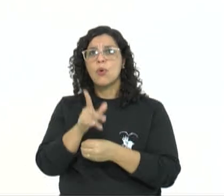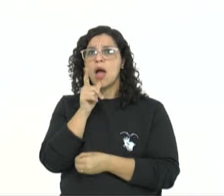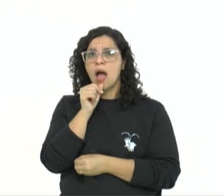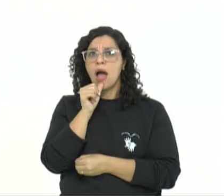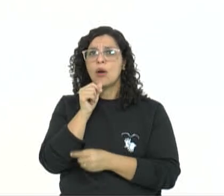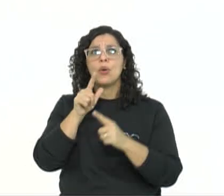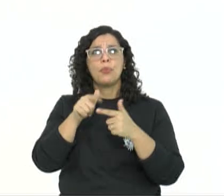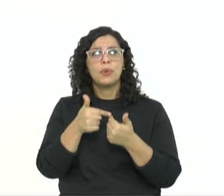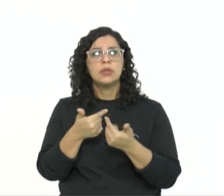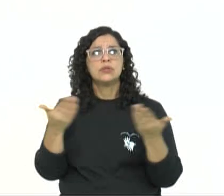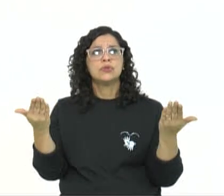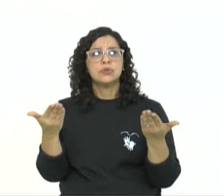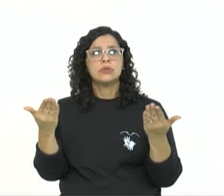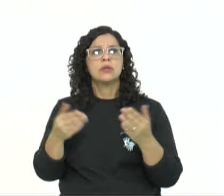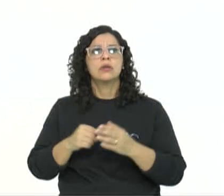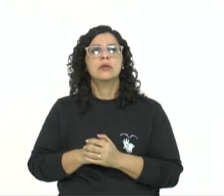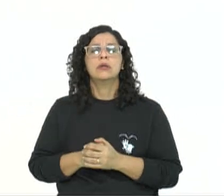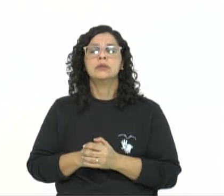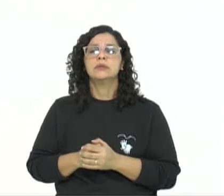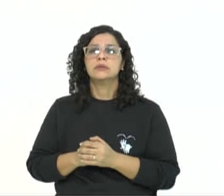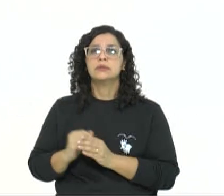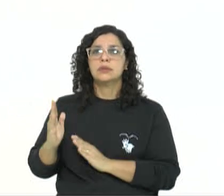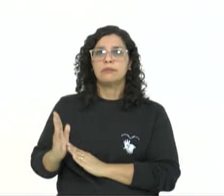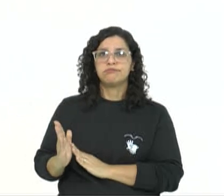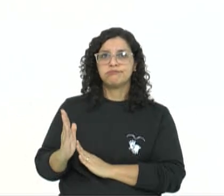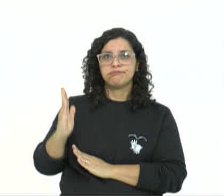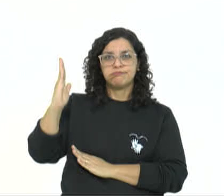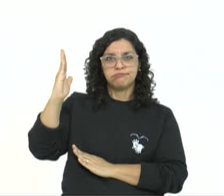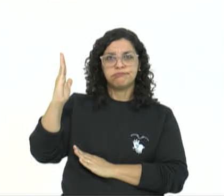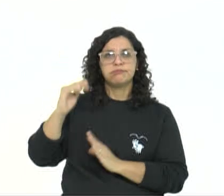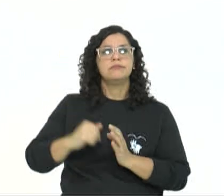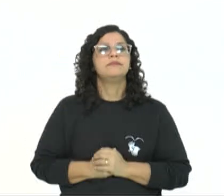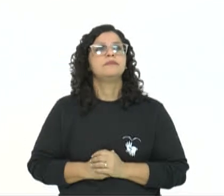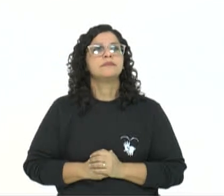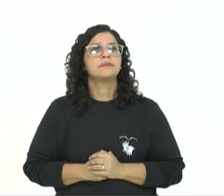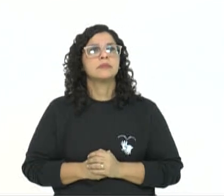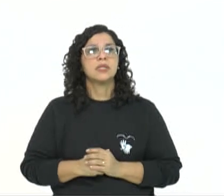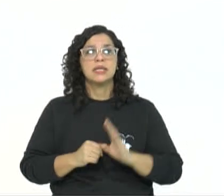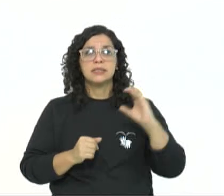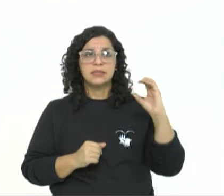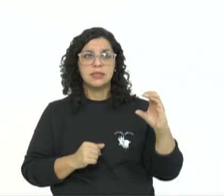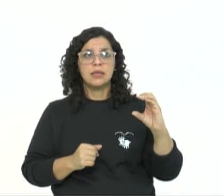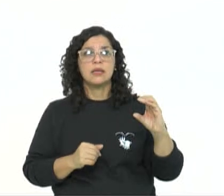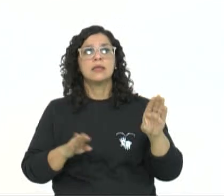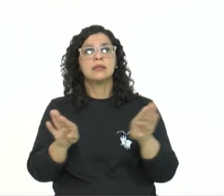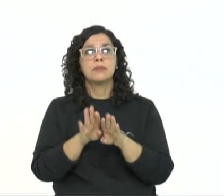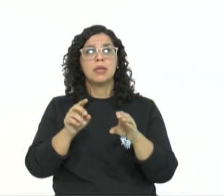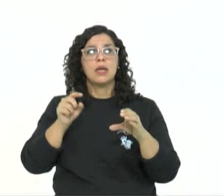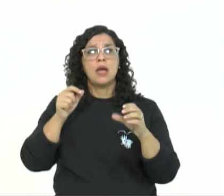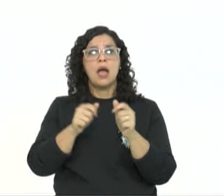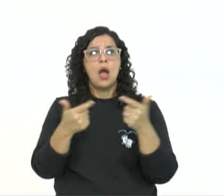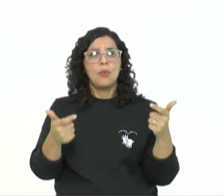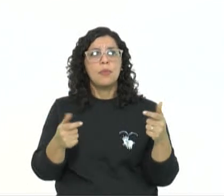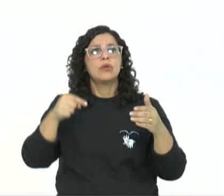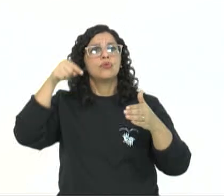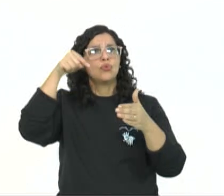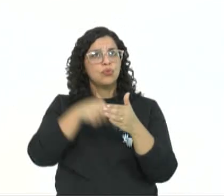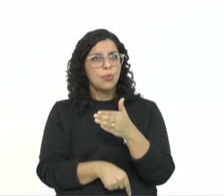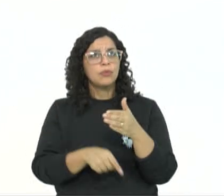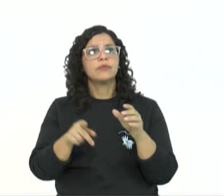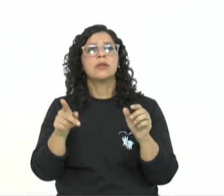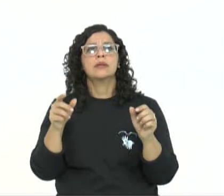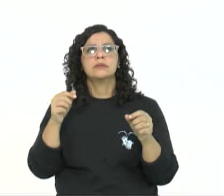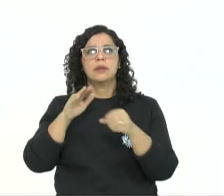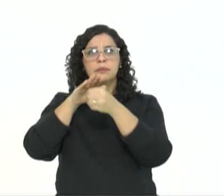pressão da profundidade da pressão da água pela barragem, item C, aumento com a